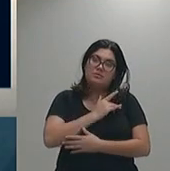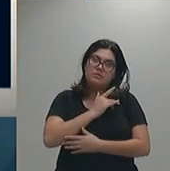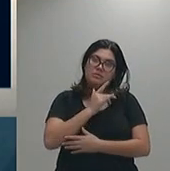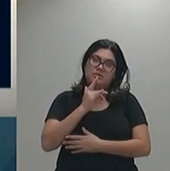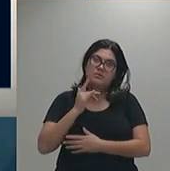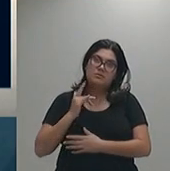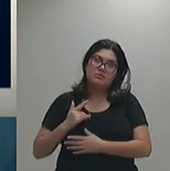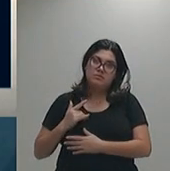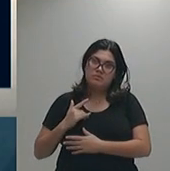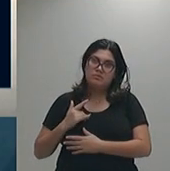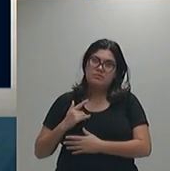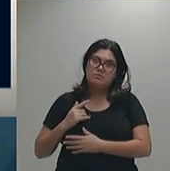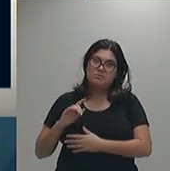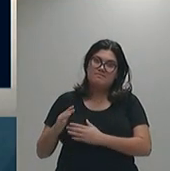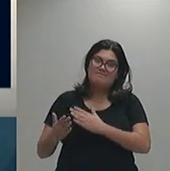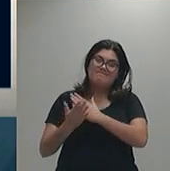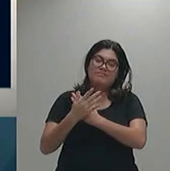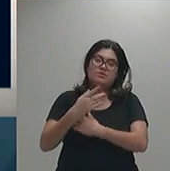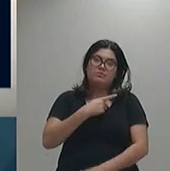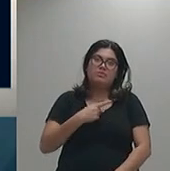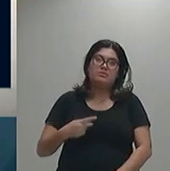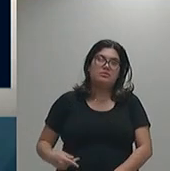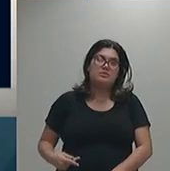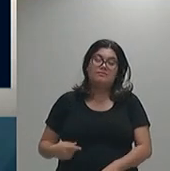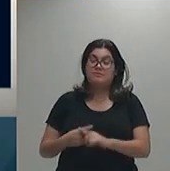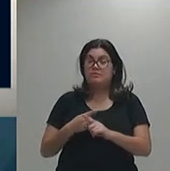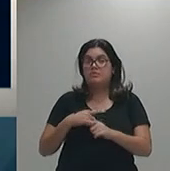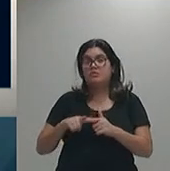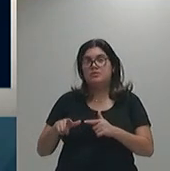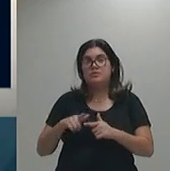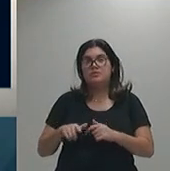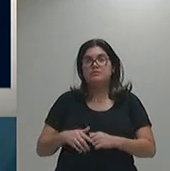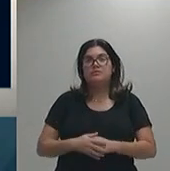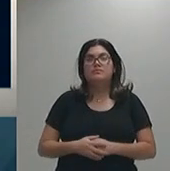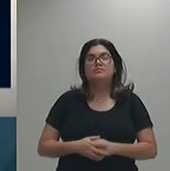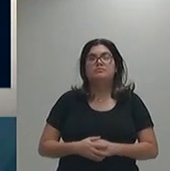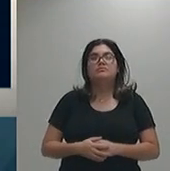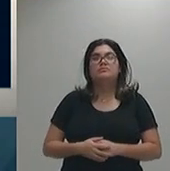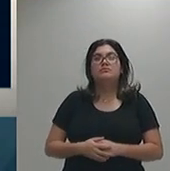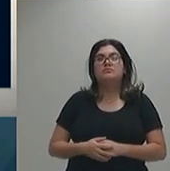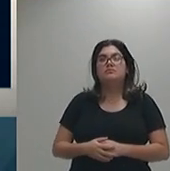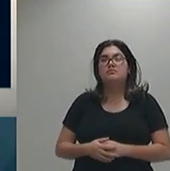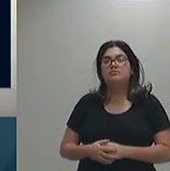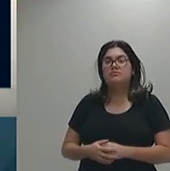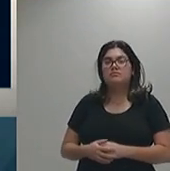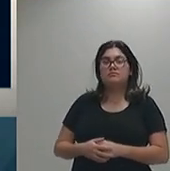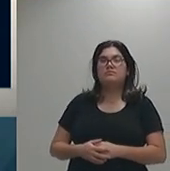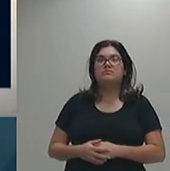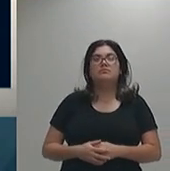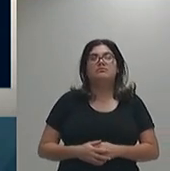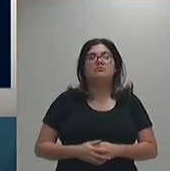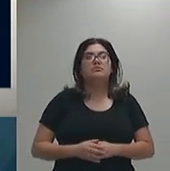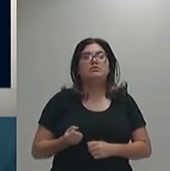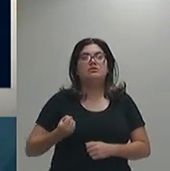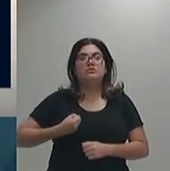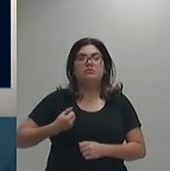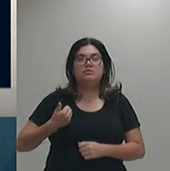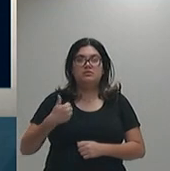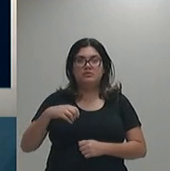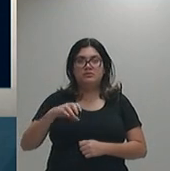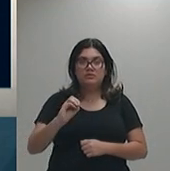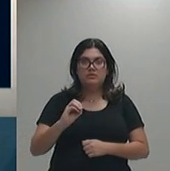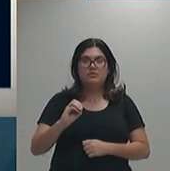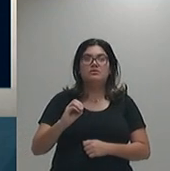se puder me ajudar Presidente é o seu dispositivo está assim no item 10 dou parcial provimento